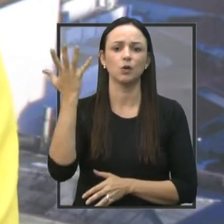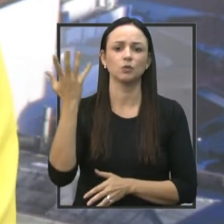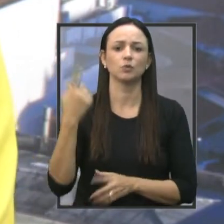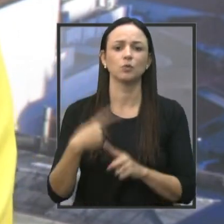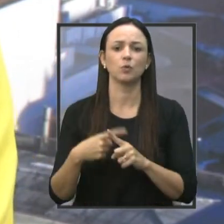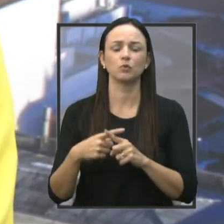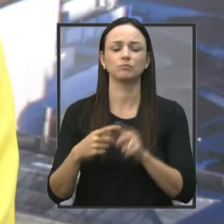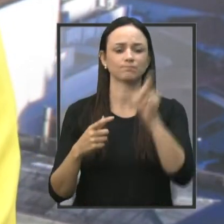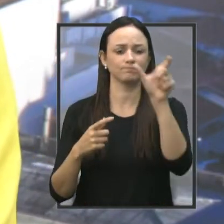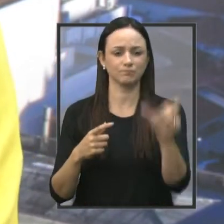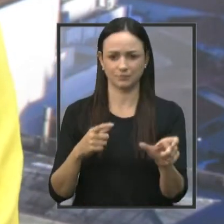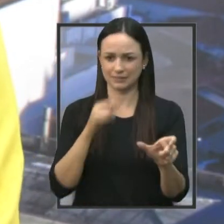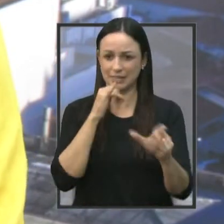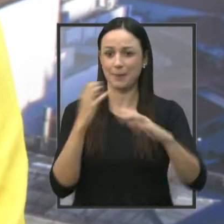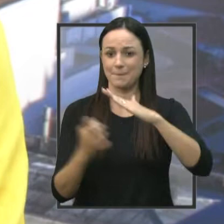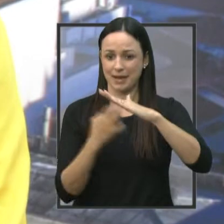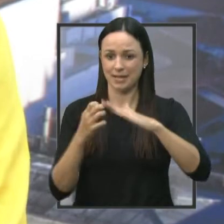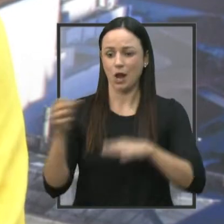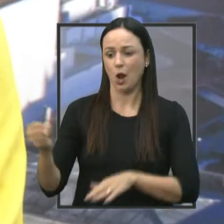empresários colocam vereadores